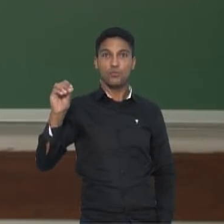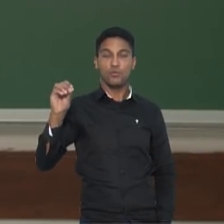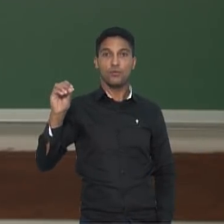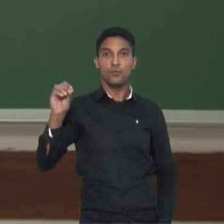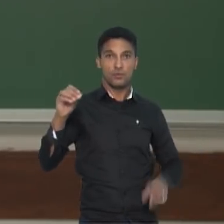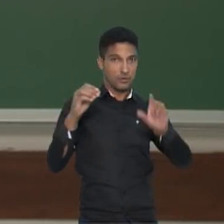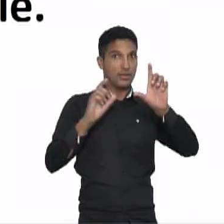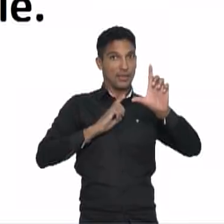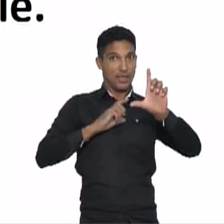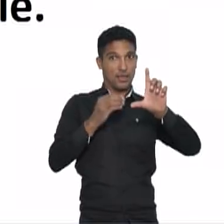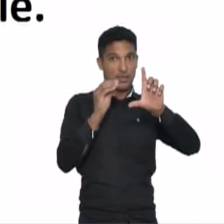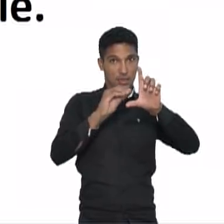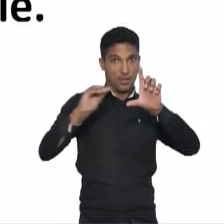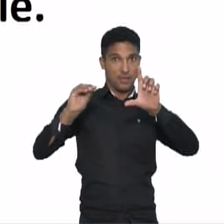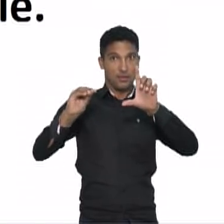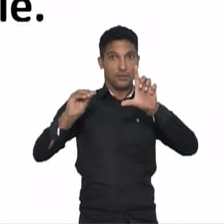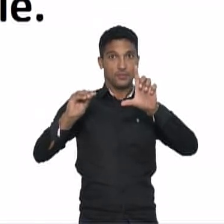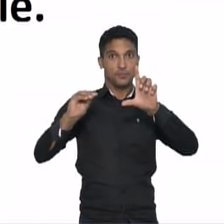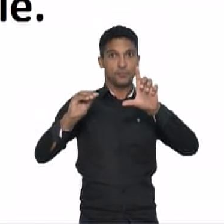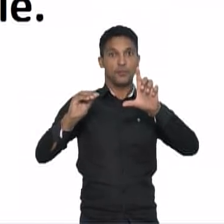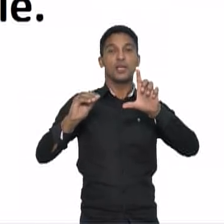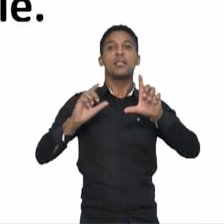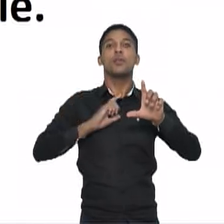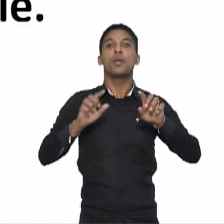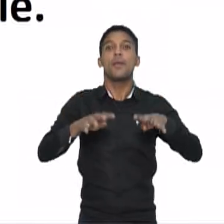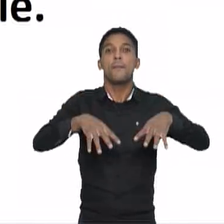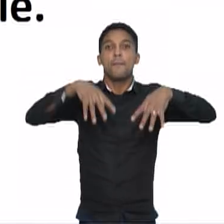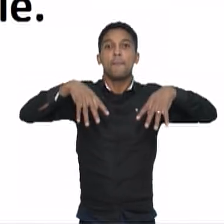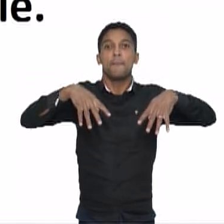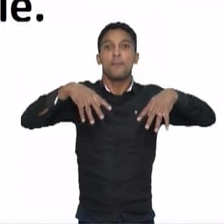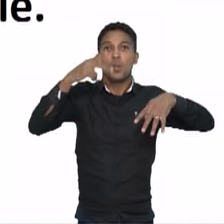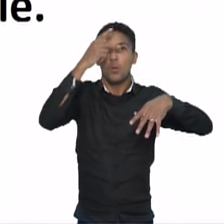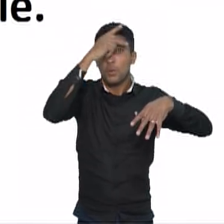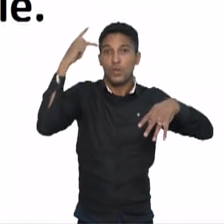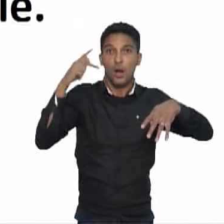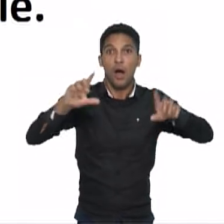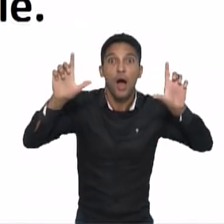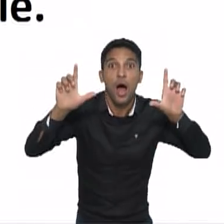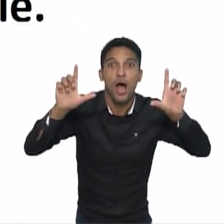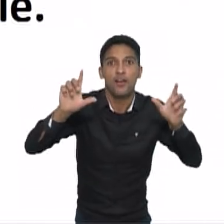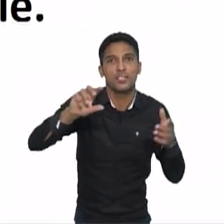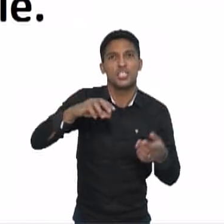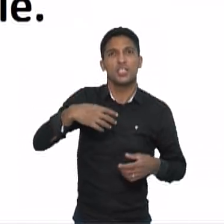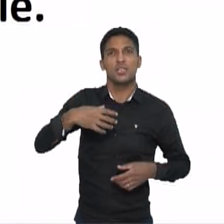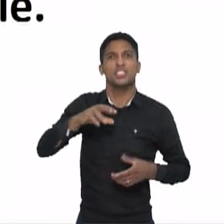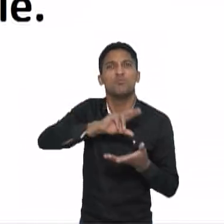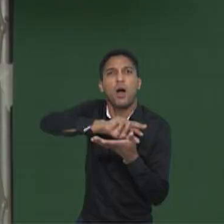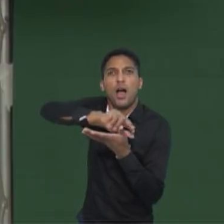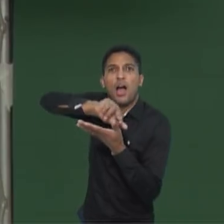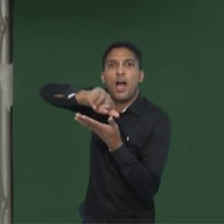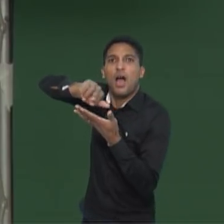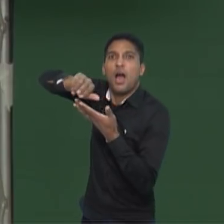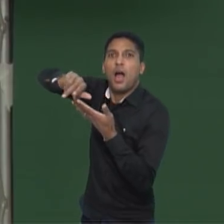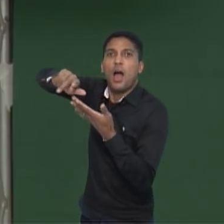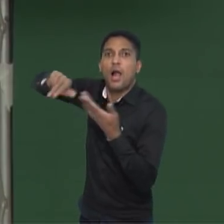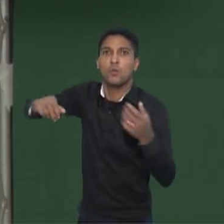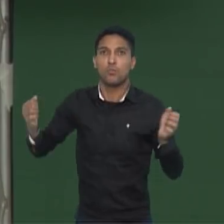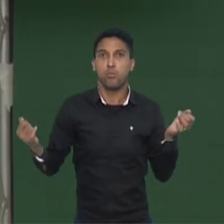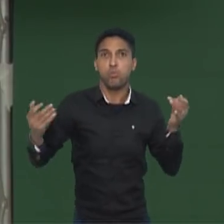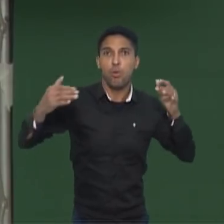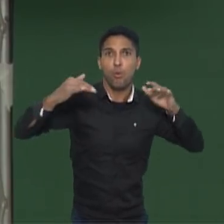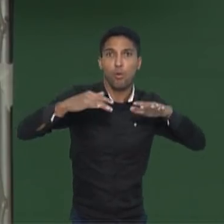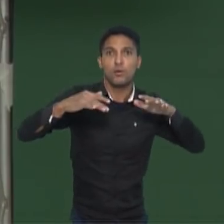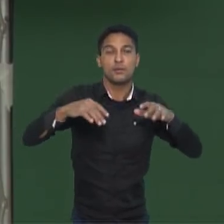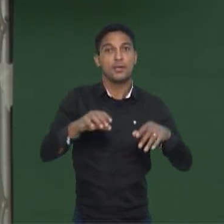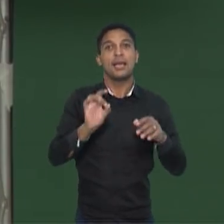série, atingindo públicos muito variados. O que acontece? Isso em relação a todas as séries, porque cada série pode ver que ela tem um público